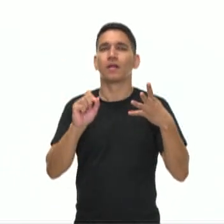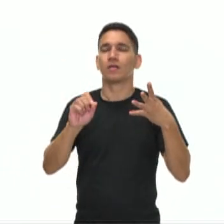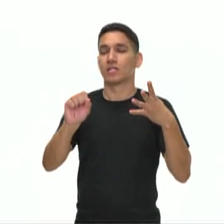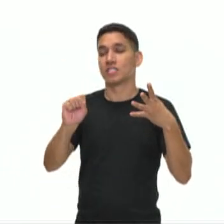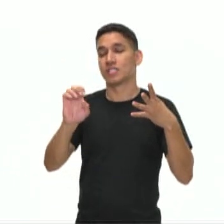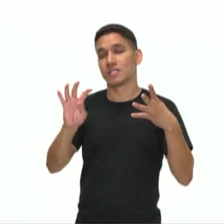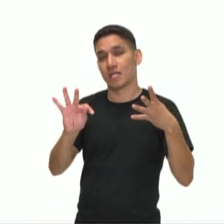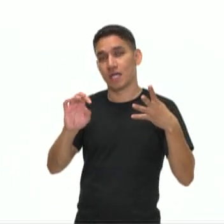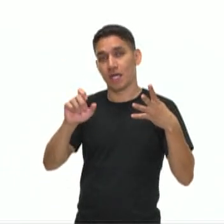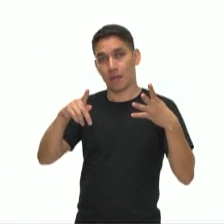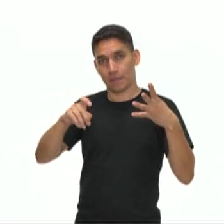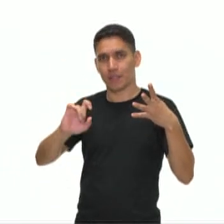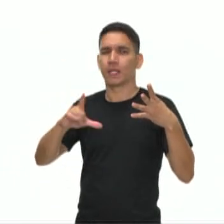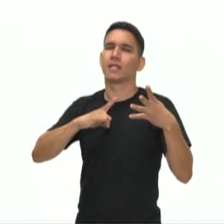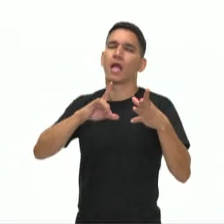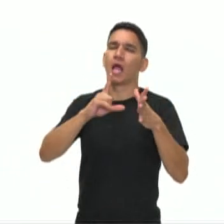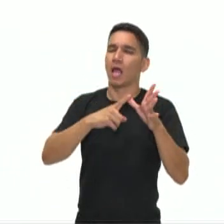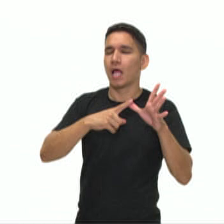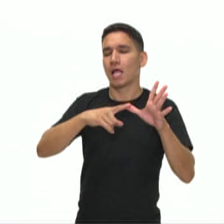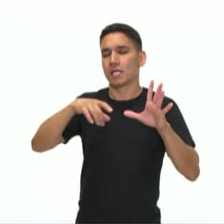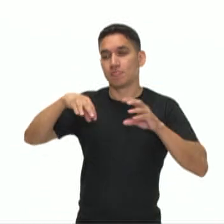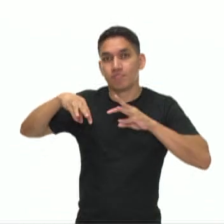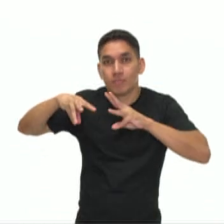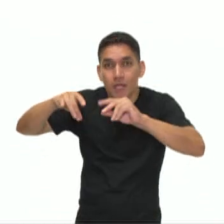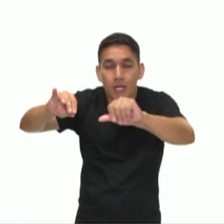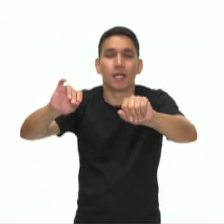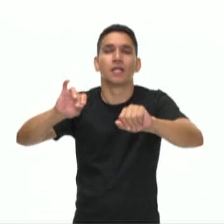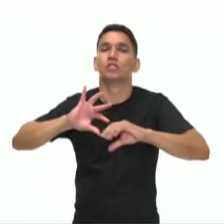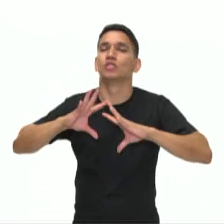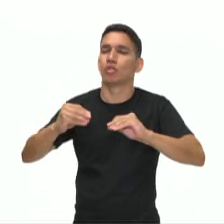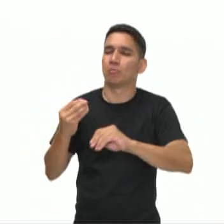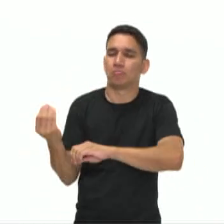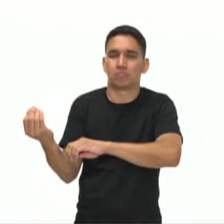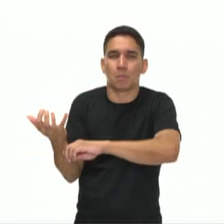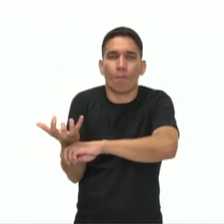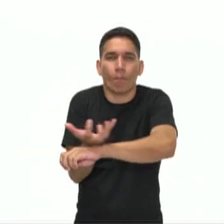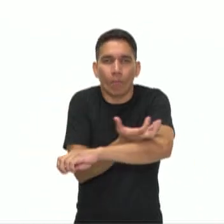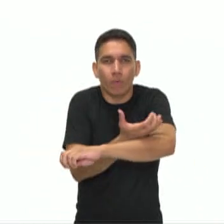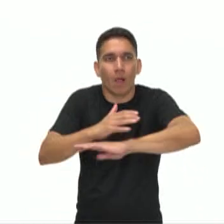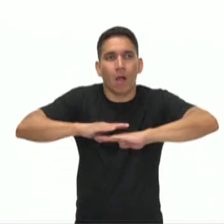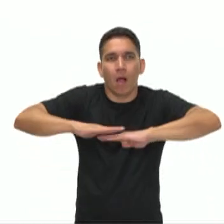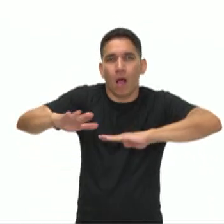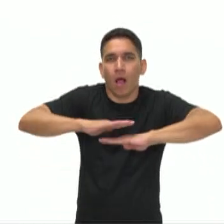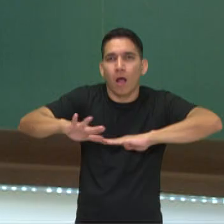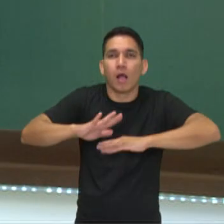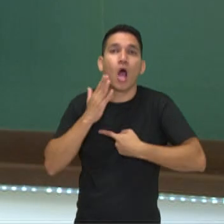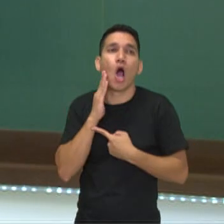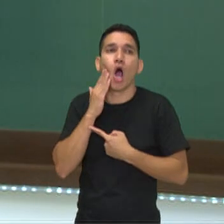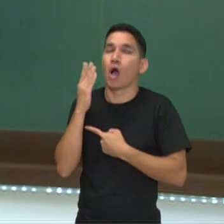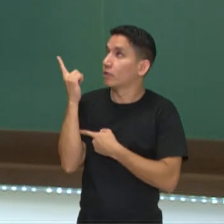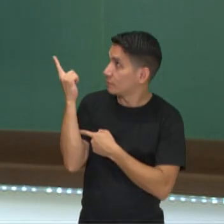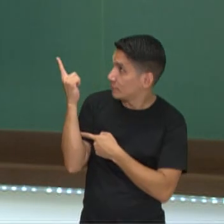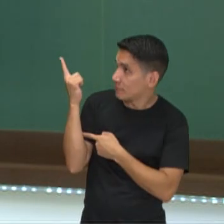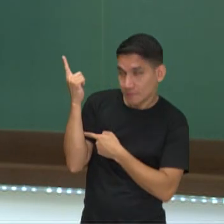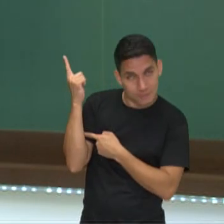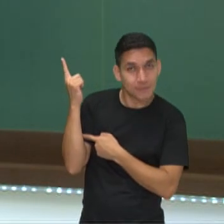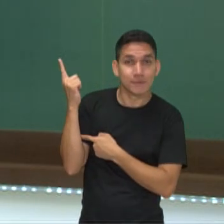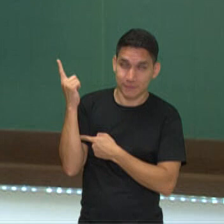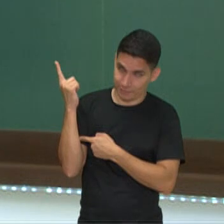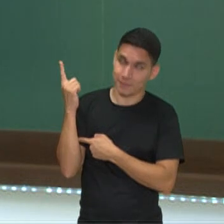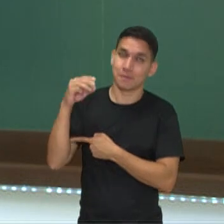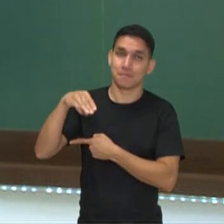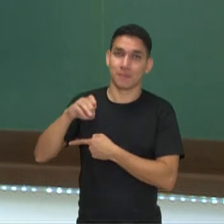o deserto, tá? A vegetação mediterrânea, que é a parte rosinha aqui, ó, próximo ao mar Mediterrâneo,